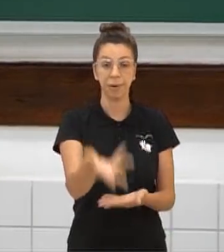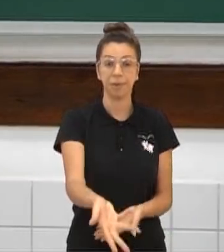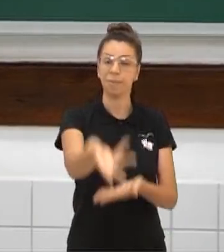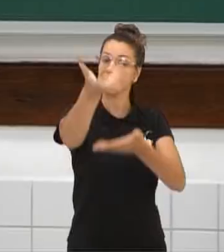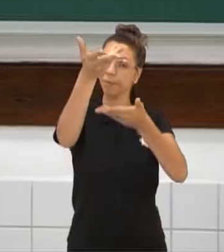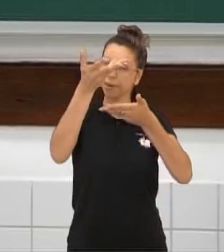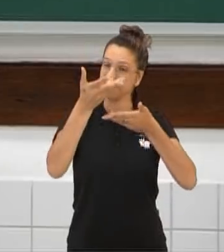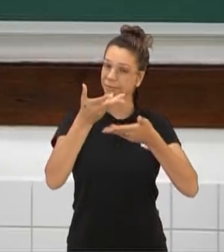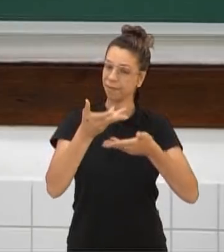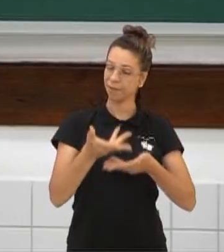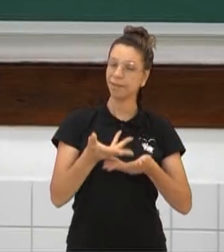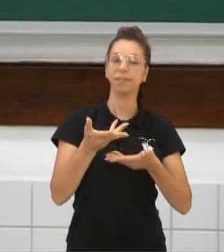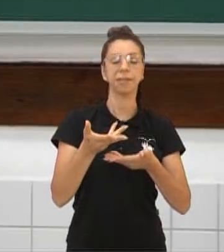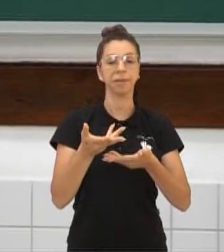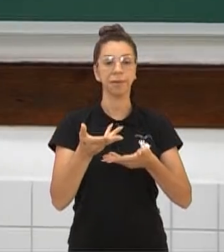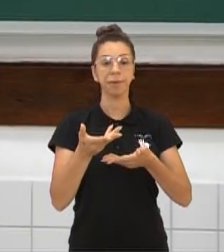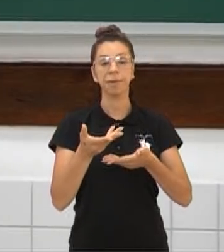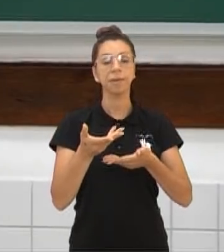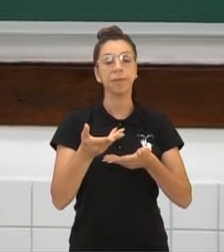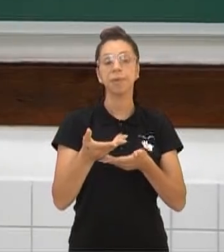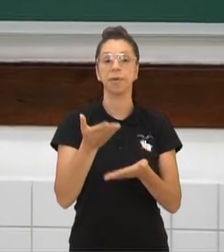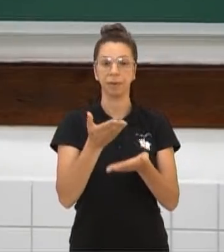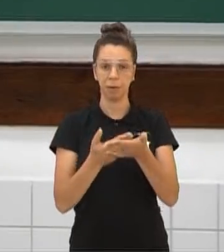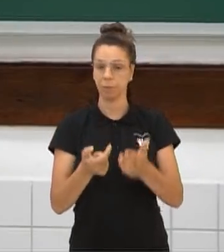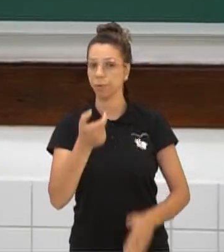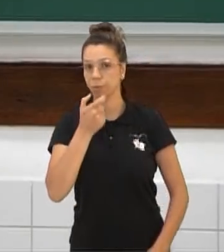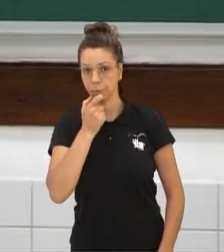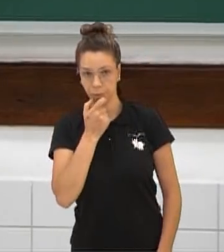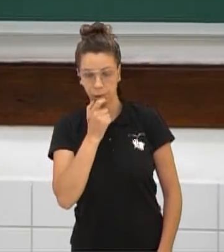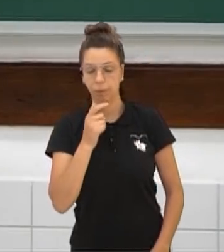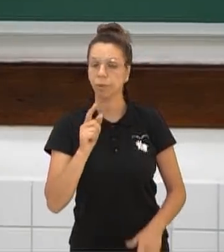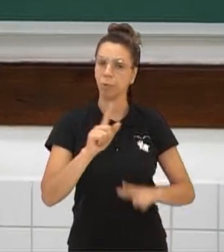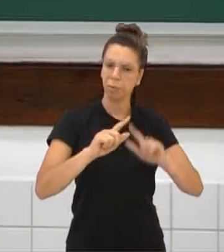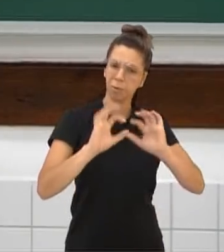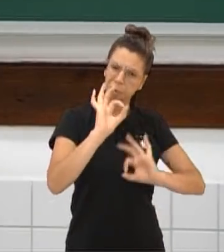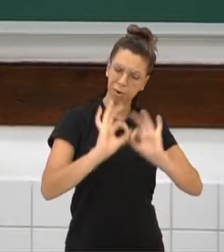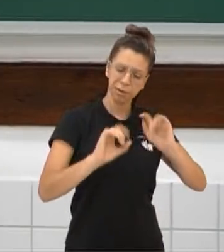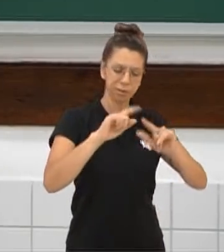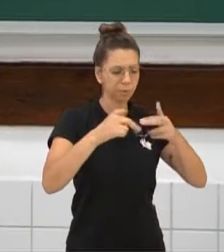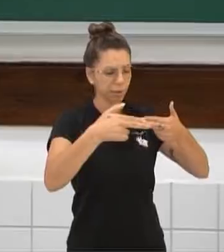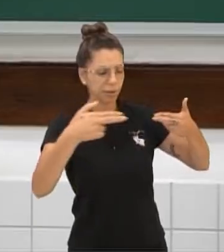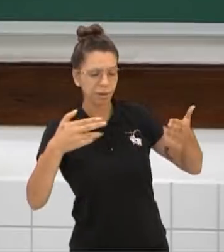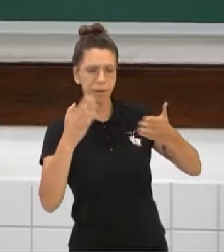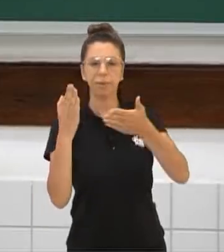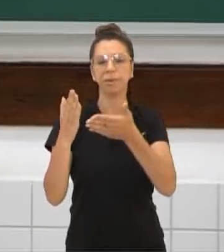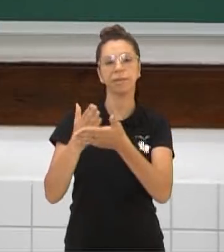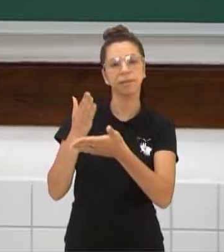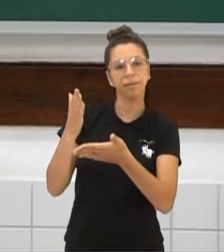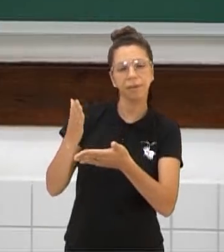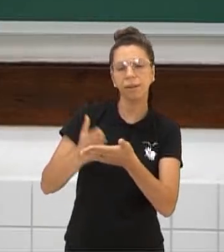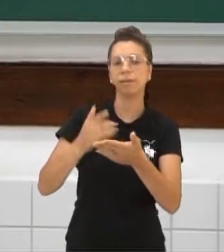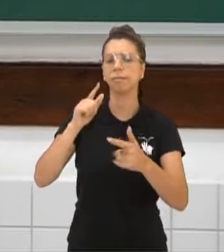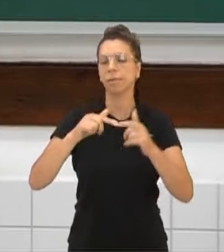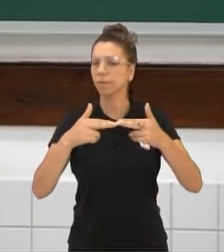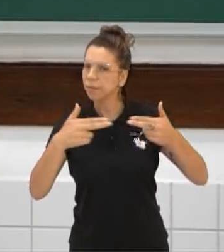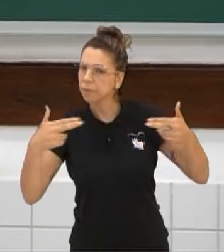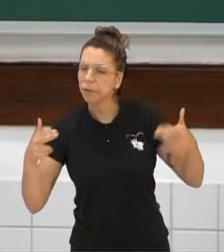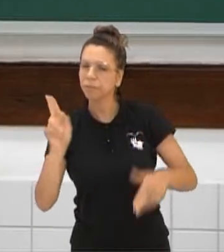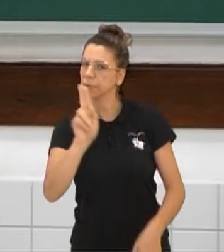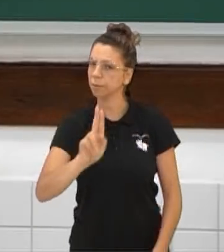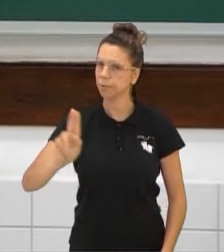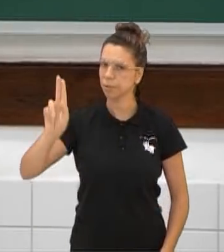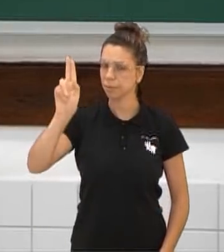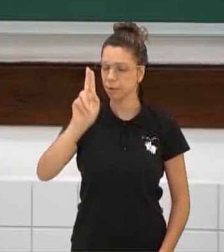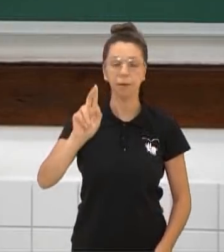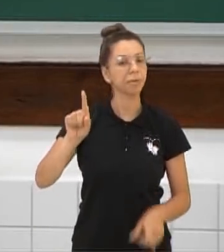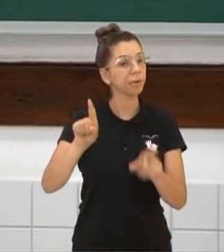à nossa aula de inglês. Tenha aí o seu material com você, seu caderno, material que você vai precisar para a aula. Se tiver